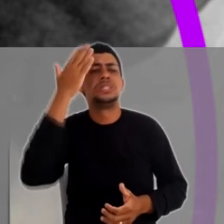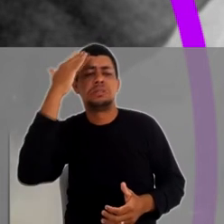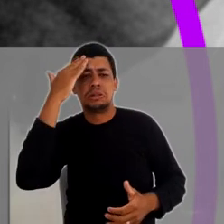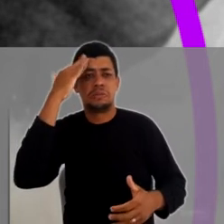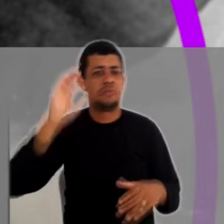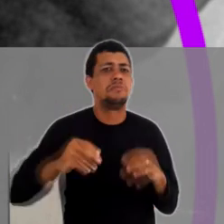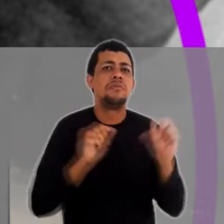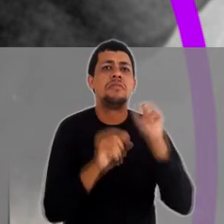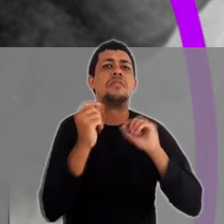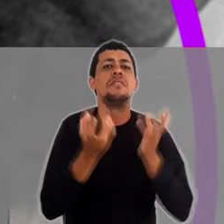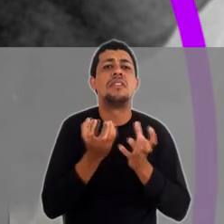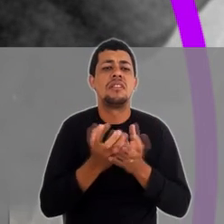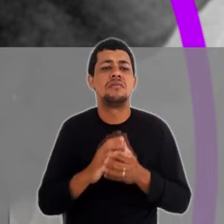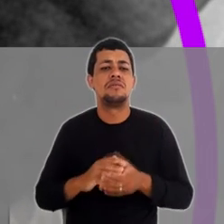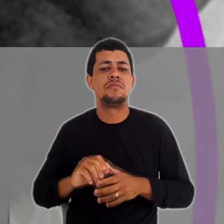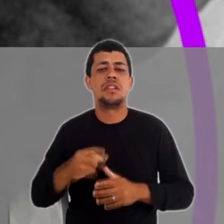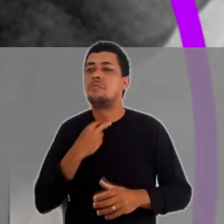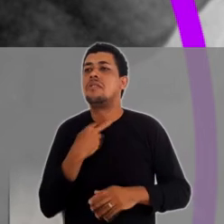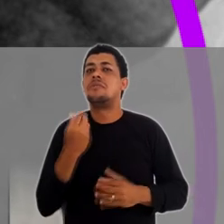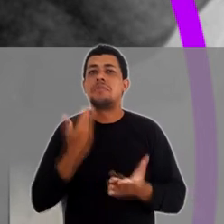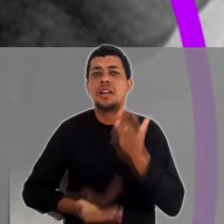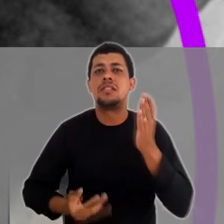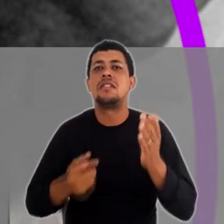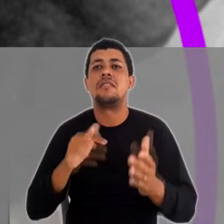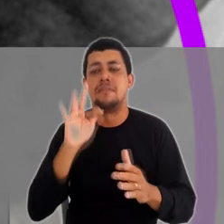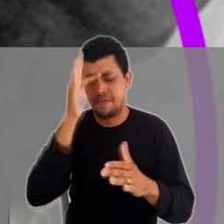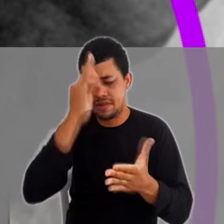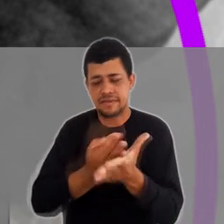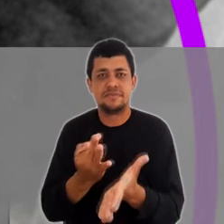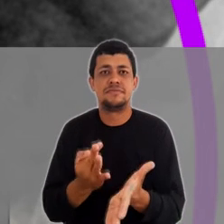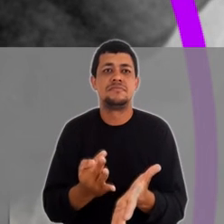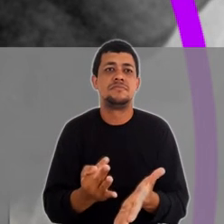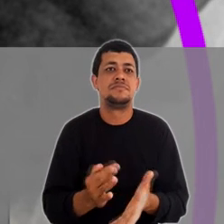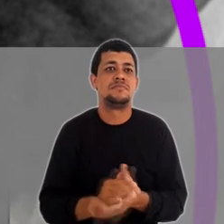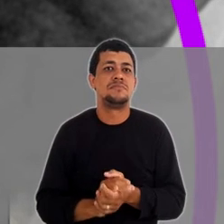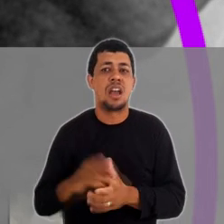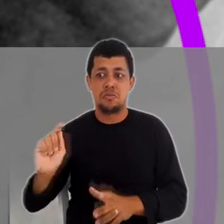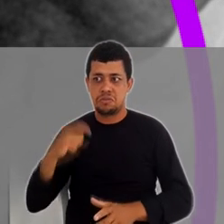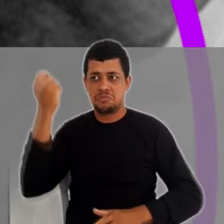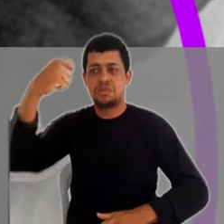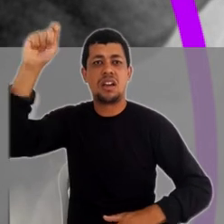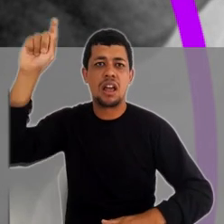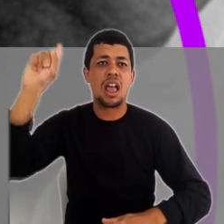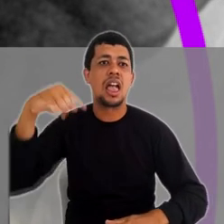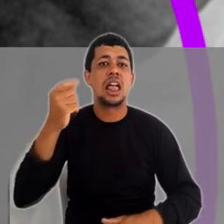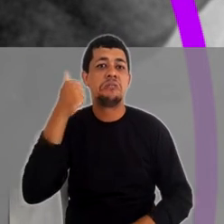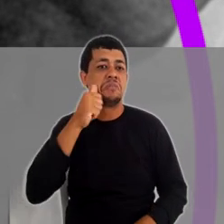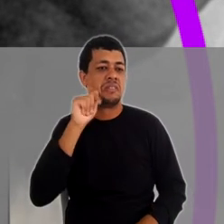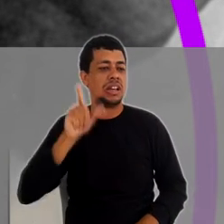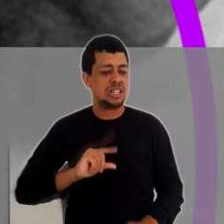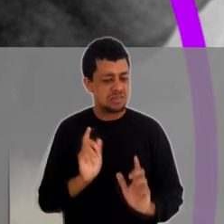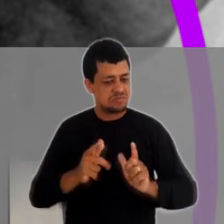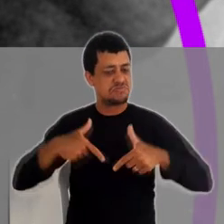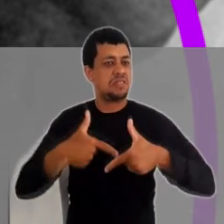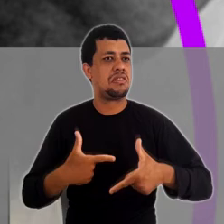Meu espírito é liberto, meu escudo é minha fé. Meu escudo é minha fé. A bruxa é toda mulher que assume a